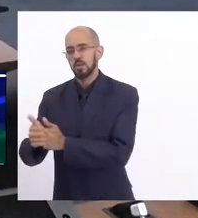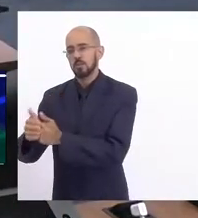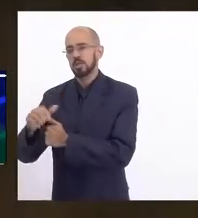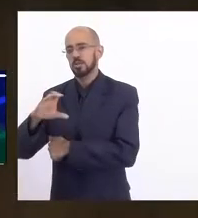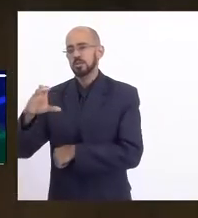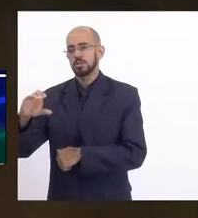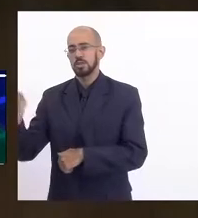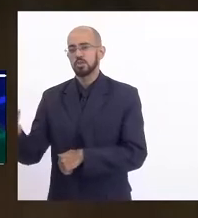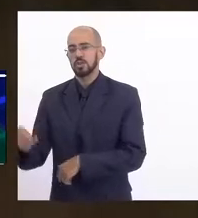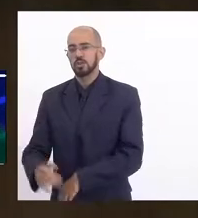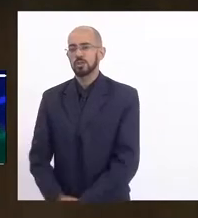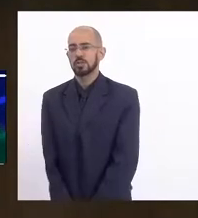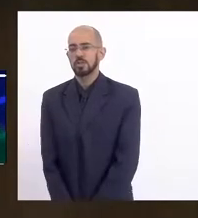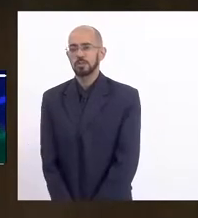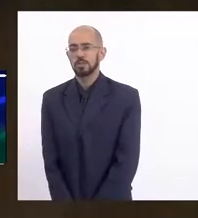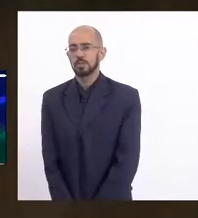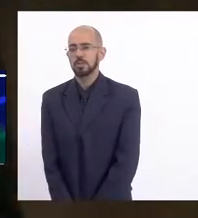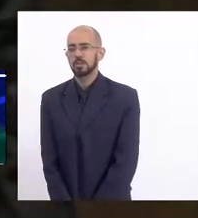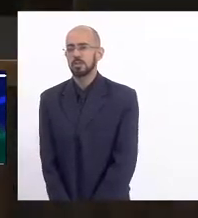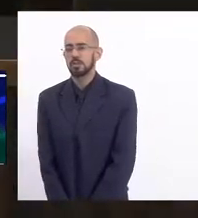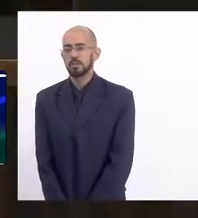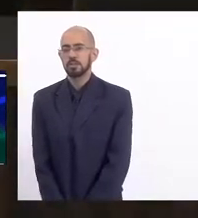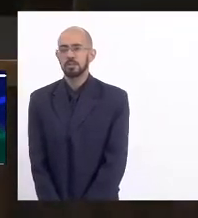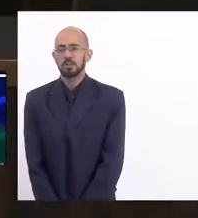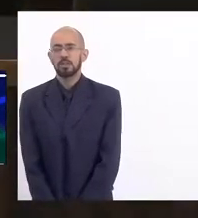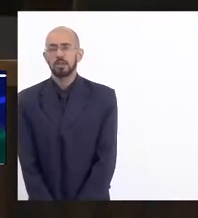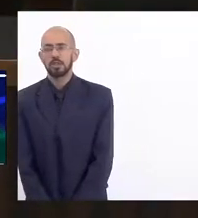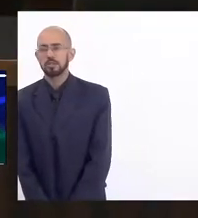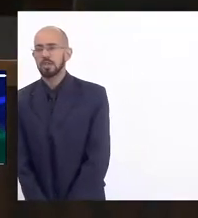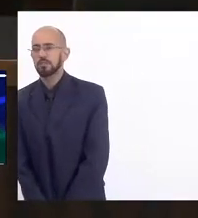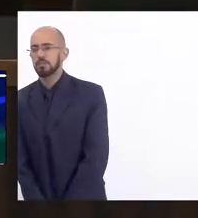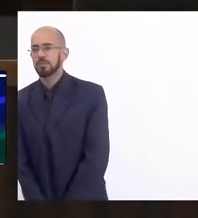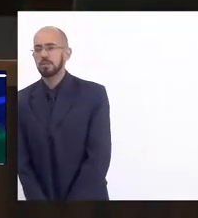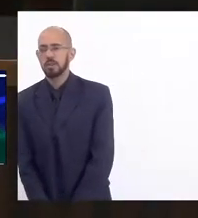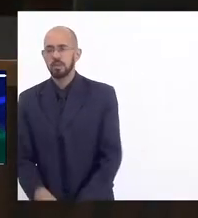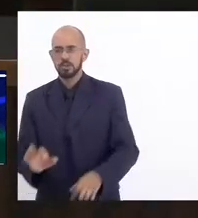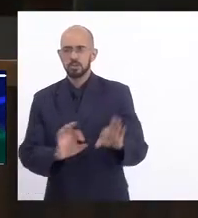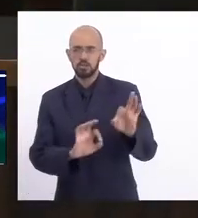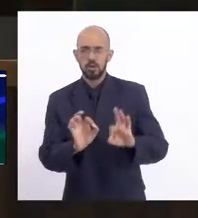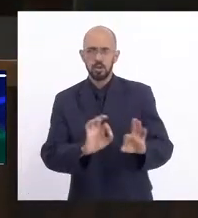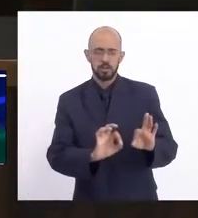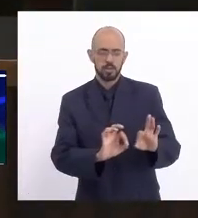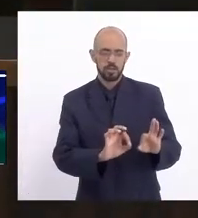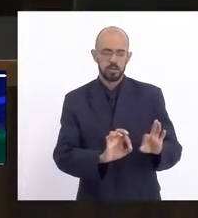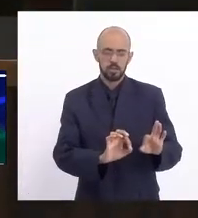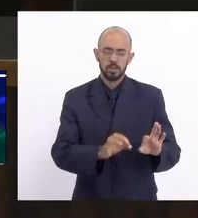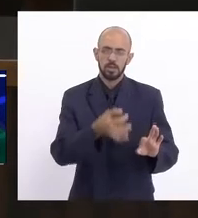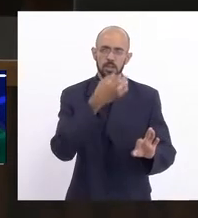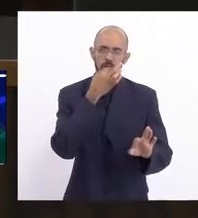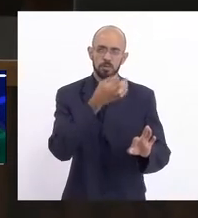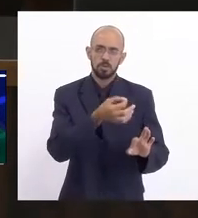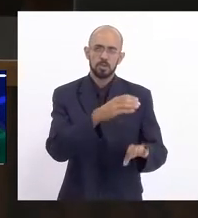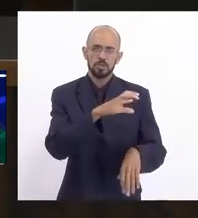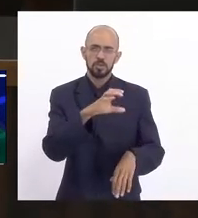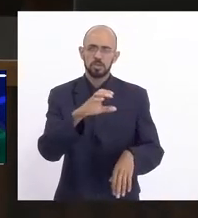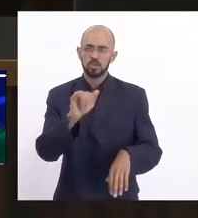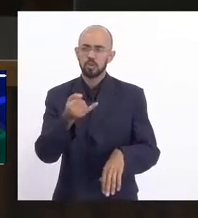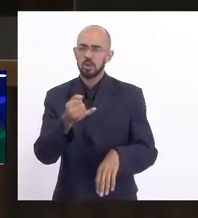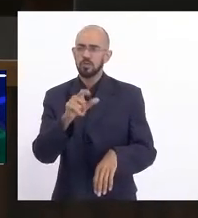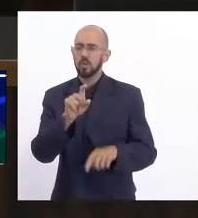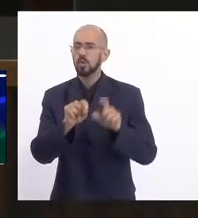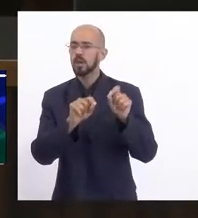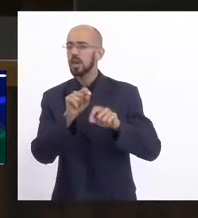CCJ. Obrigada, deputado. Obrigado. Pela comissão... Questão de ordem, deputado. Só para entender, o parecer da CCJ qual foi?